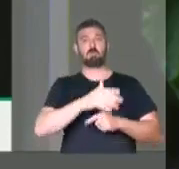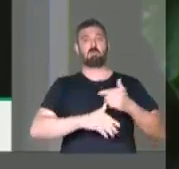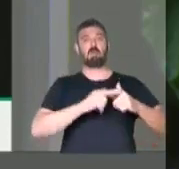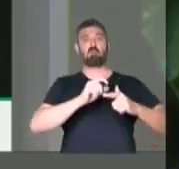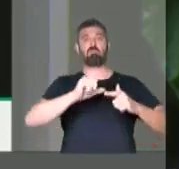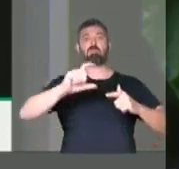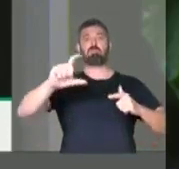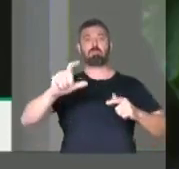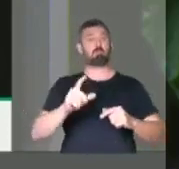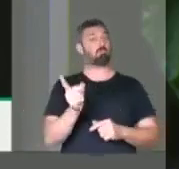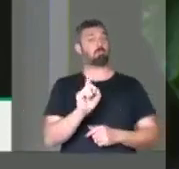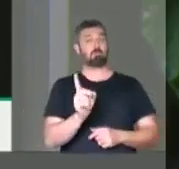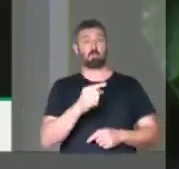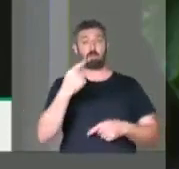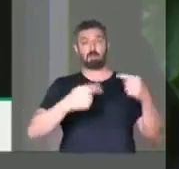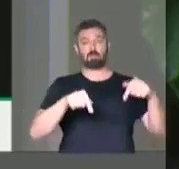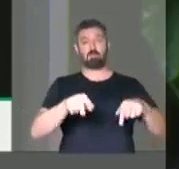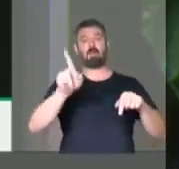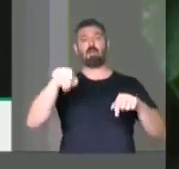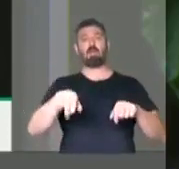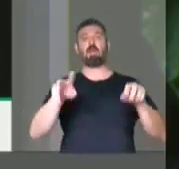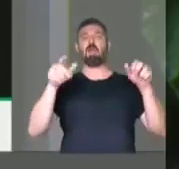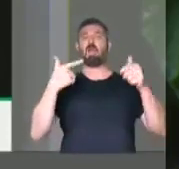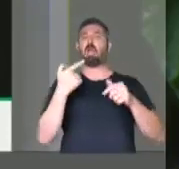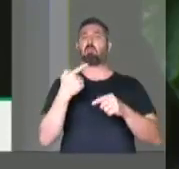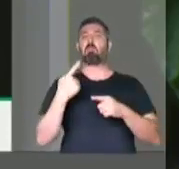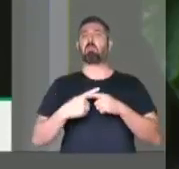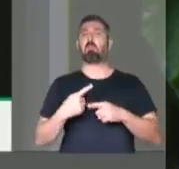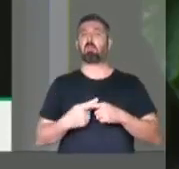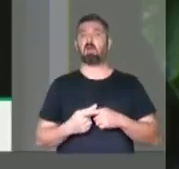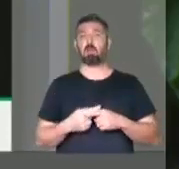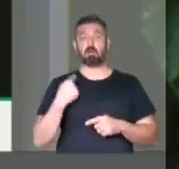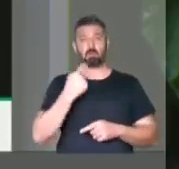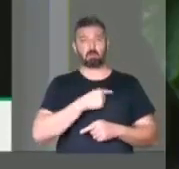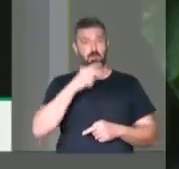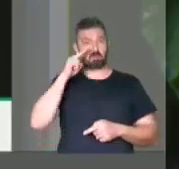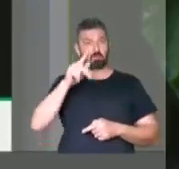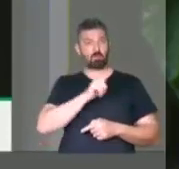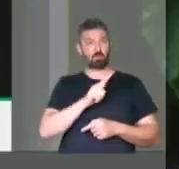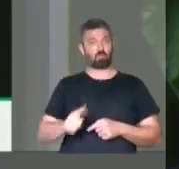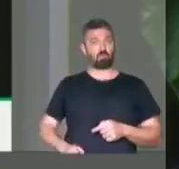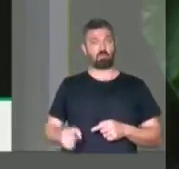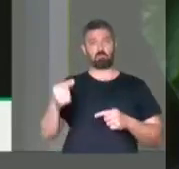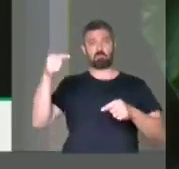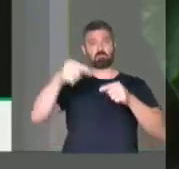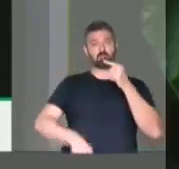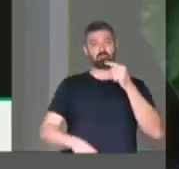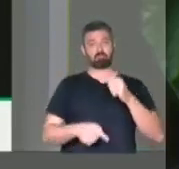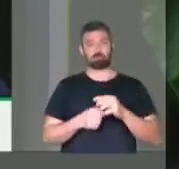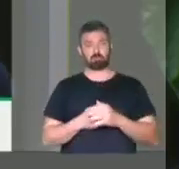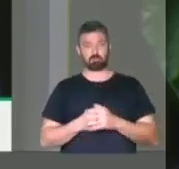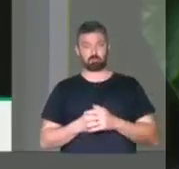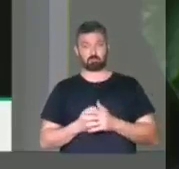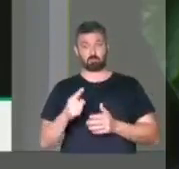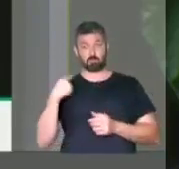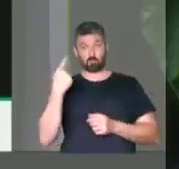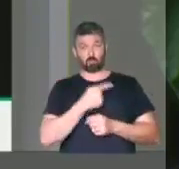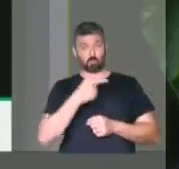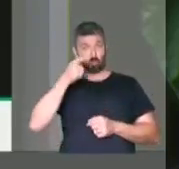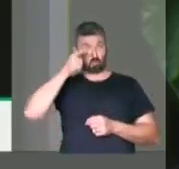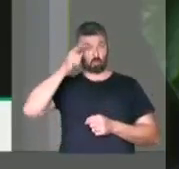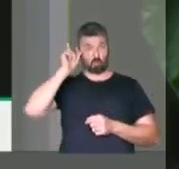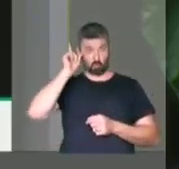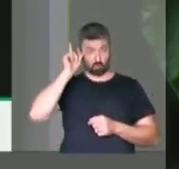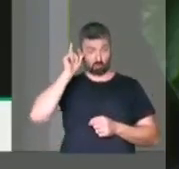progressiva. Mas não, o debate aqui é sobre armas. Por quê? Porque a gente vive um governo que é sinal de retrocesso. Nós tivemos